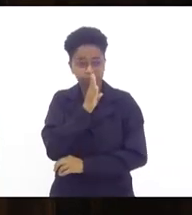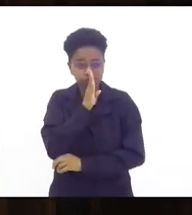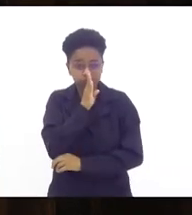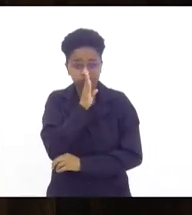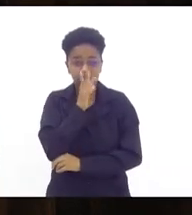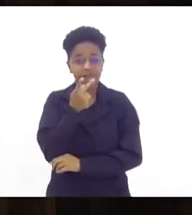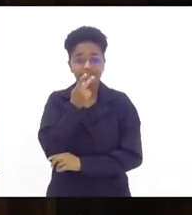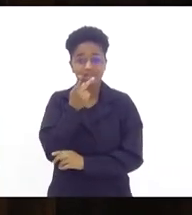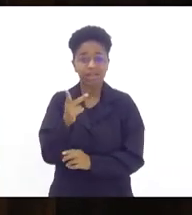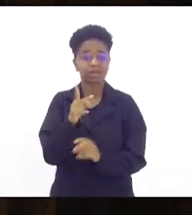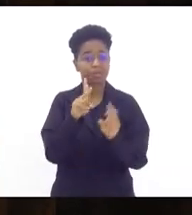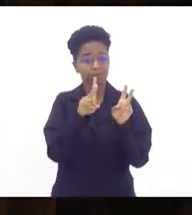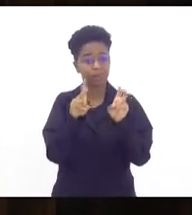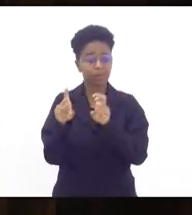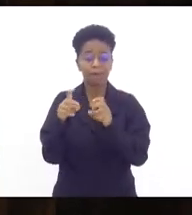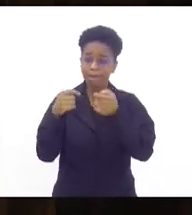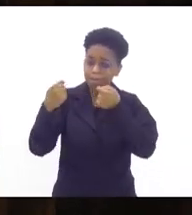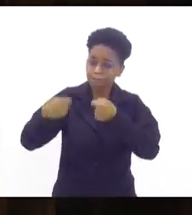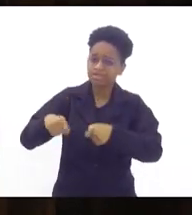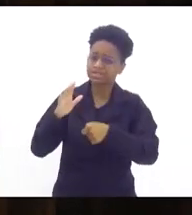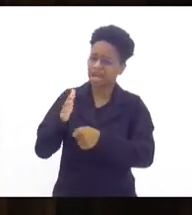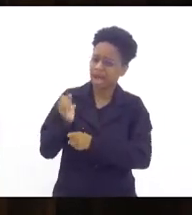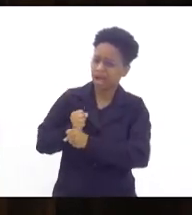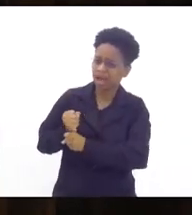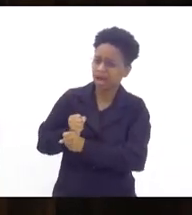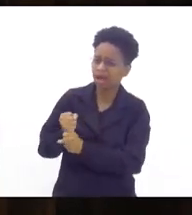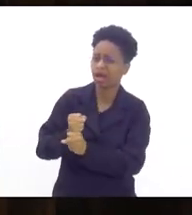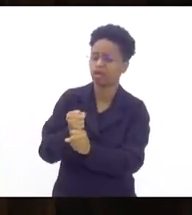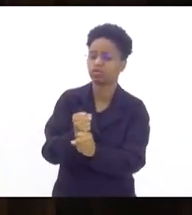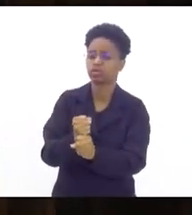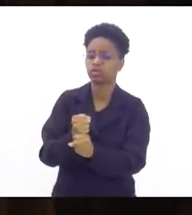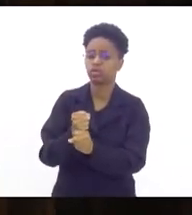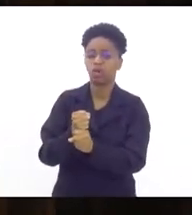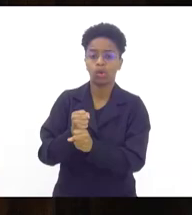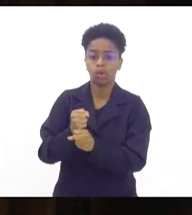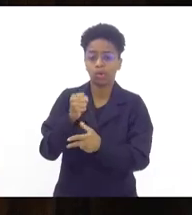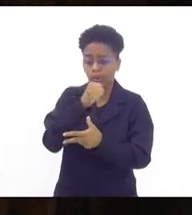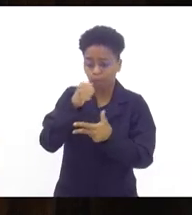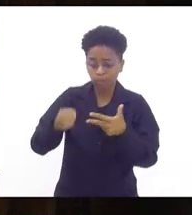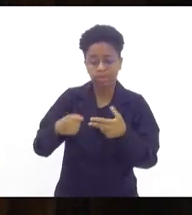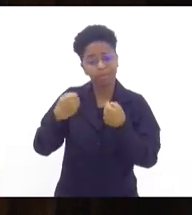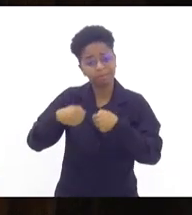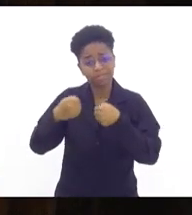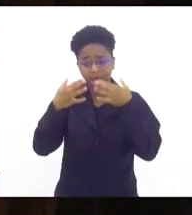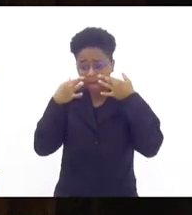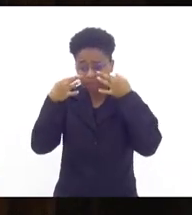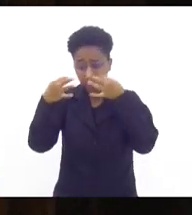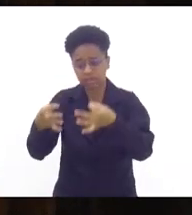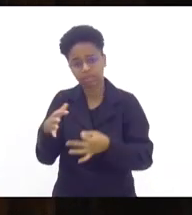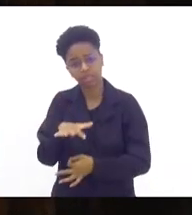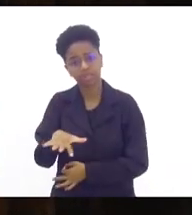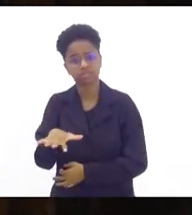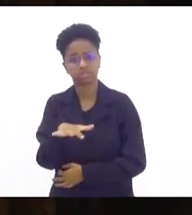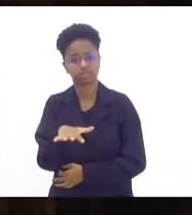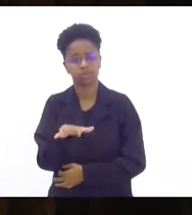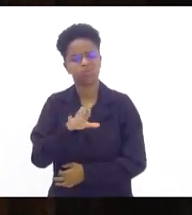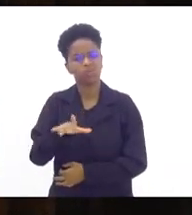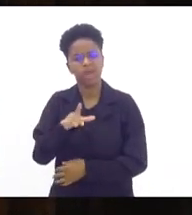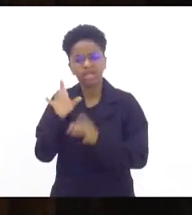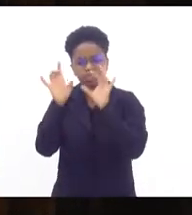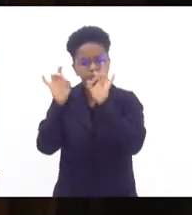da da Necessidade durante muitos anos de que o poder público tenha um olhar não é nem especial